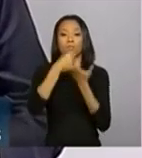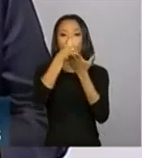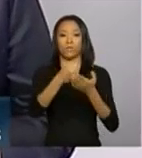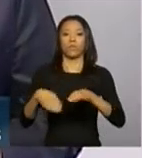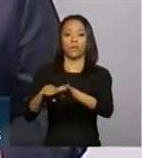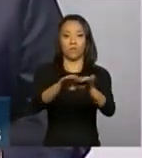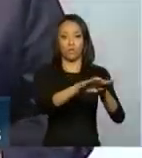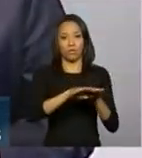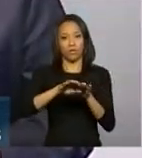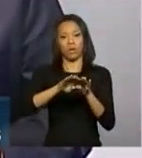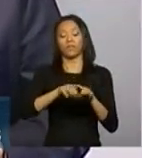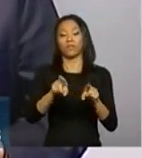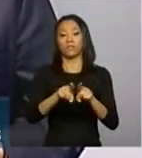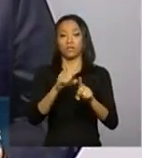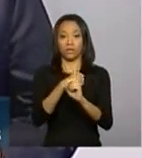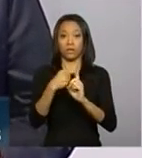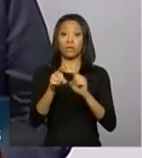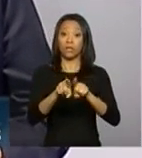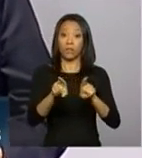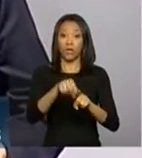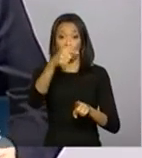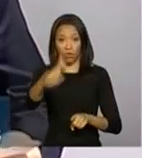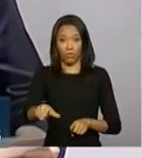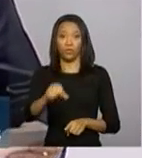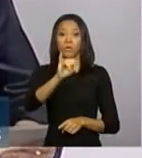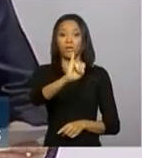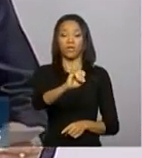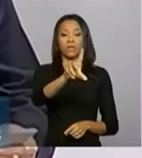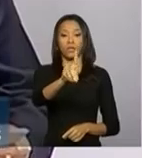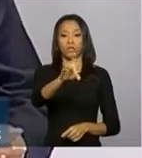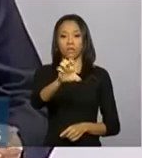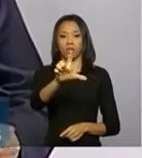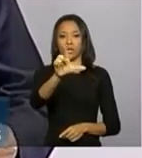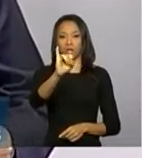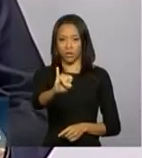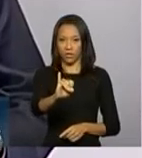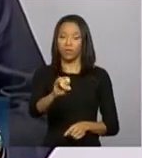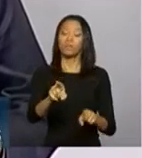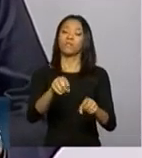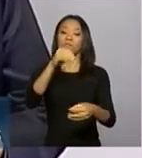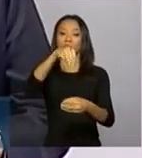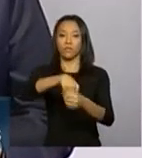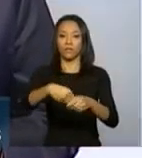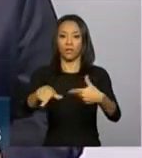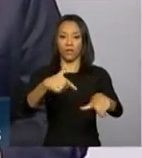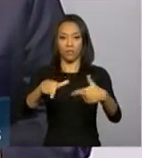República e Deli Salvat da Secretaria de Direitos Humanos.